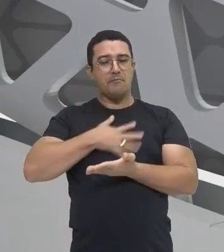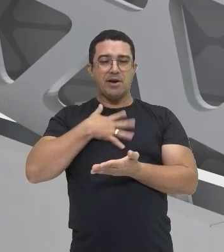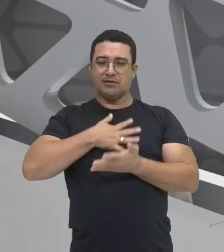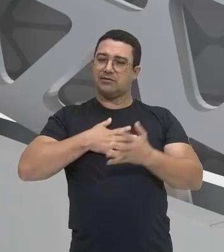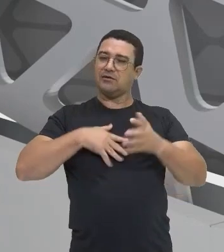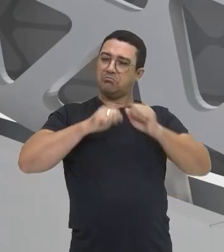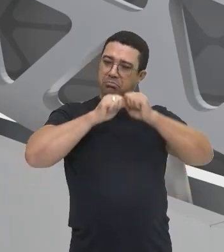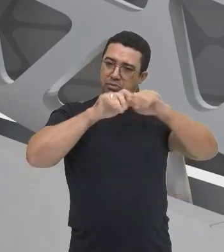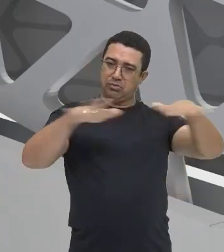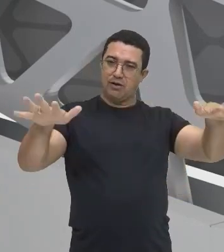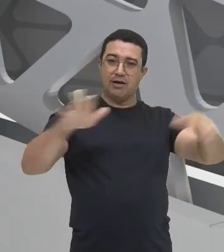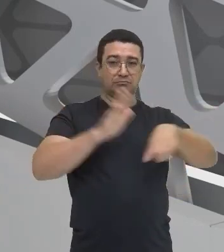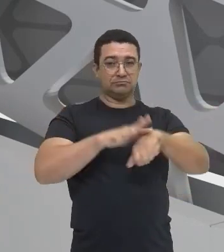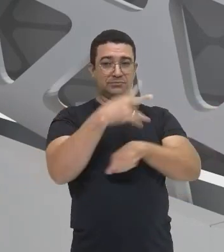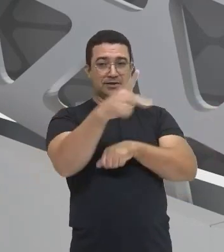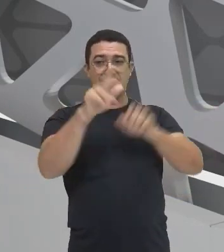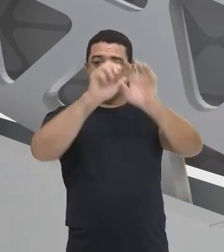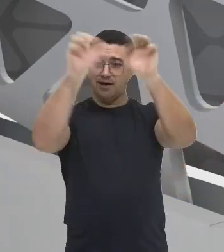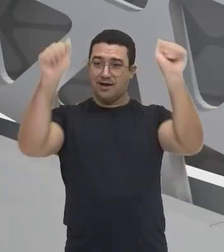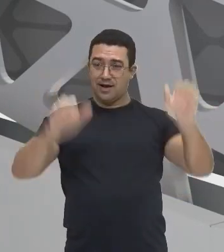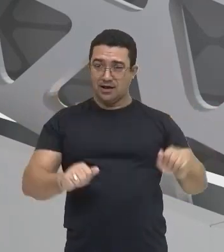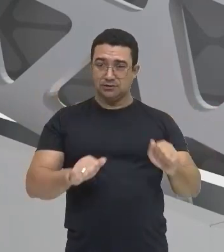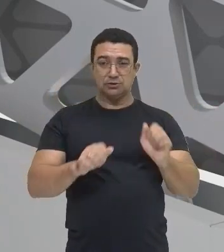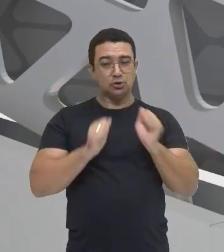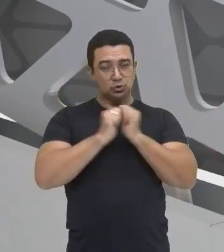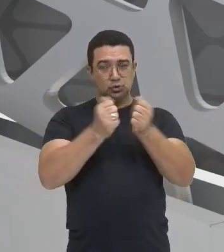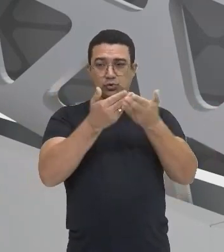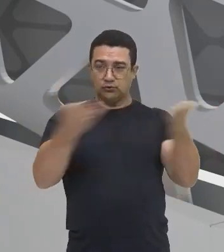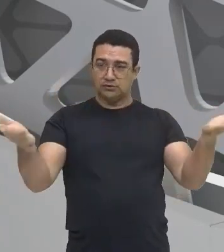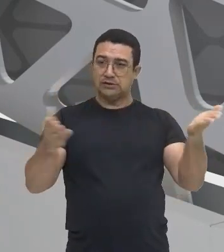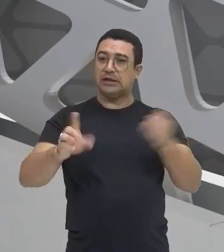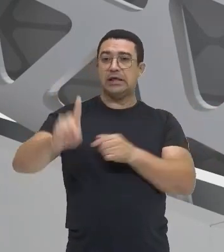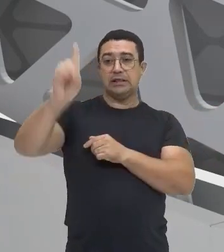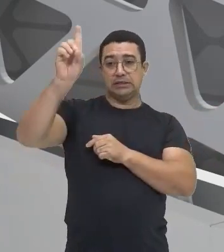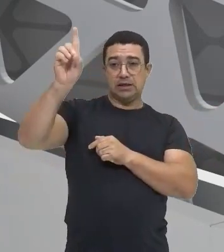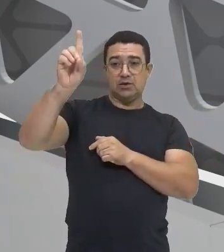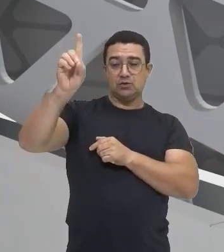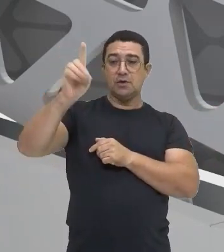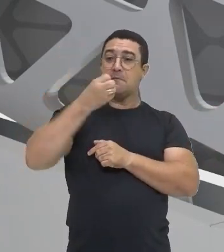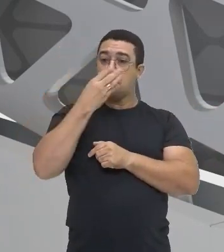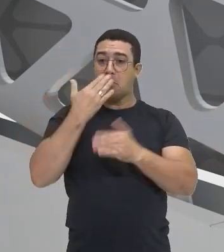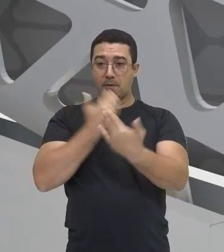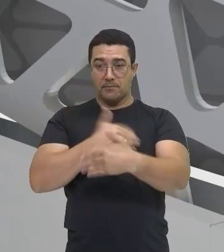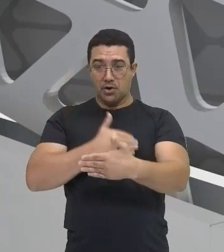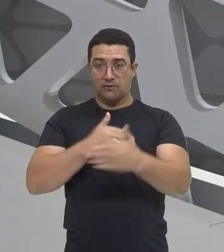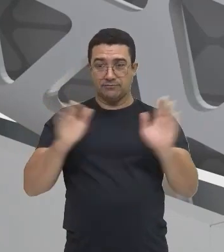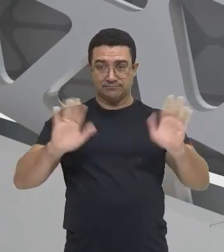de vocês. Então, fiquem com Deus, uma boa prova e até a próxima.